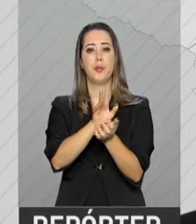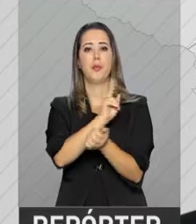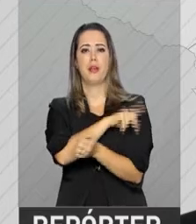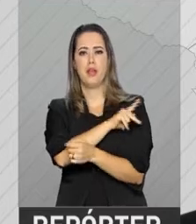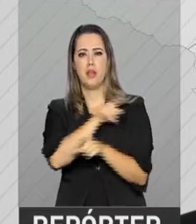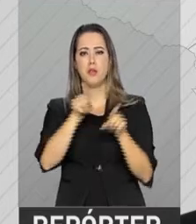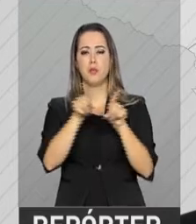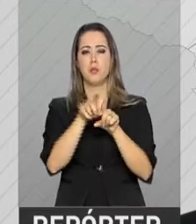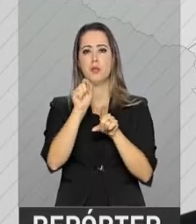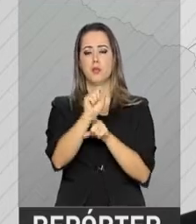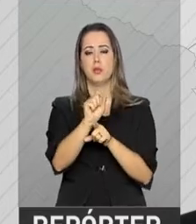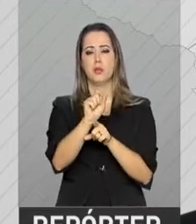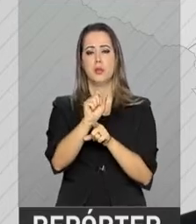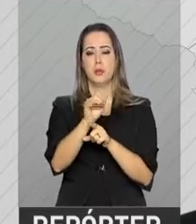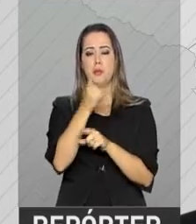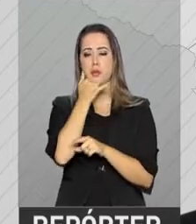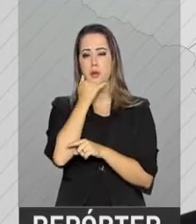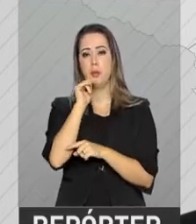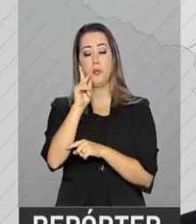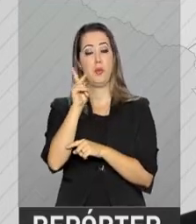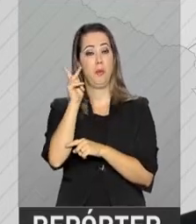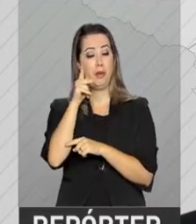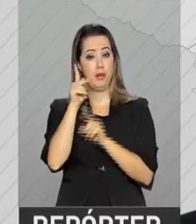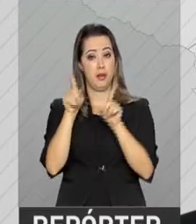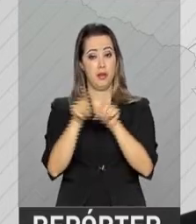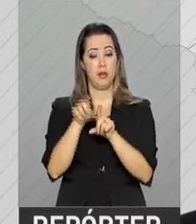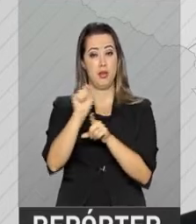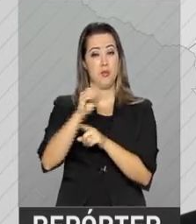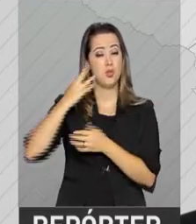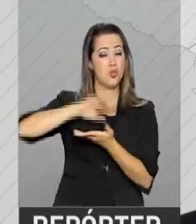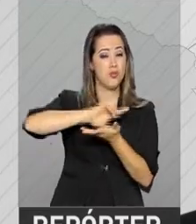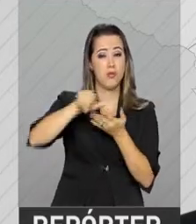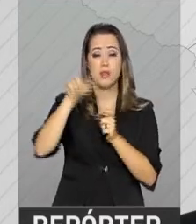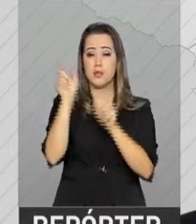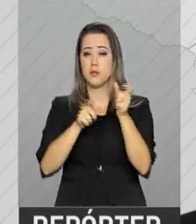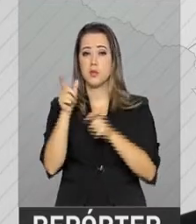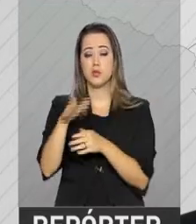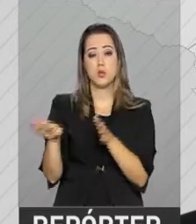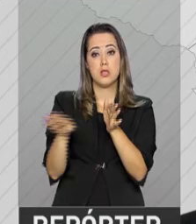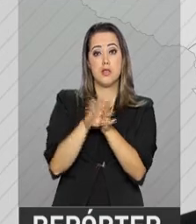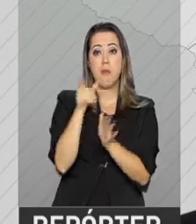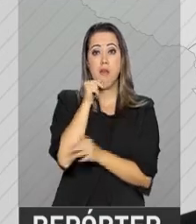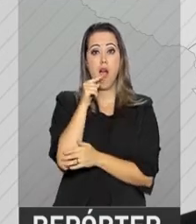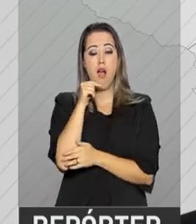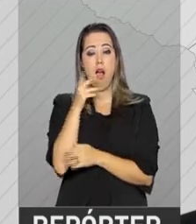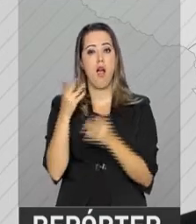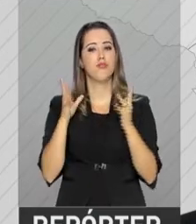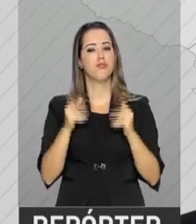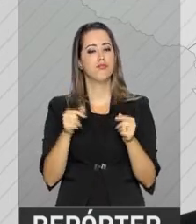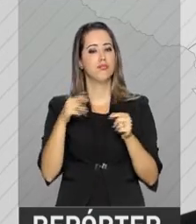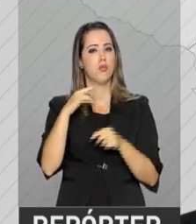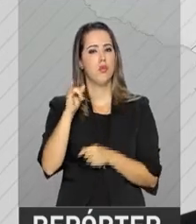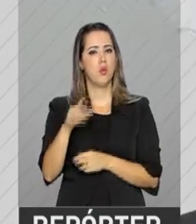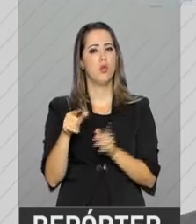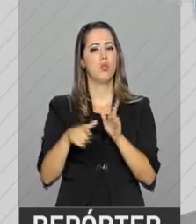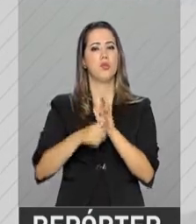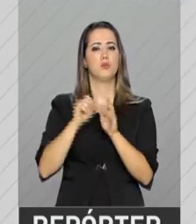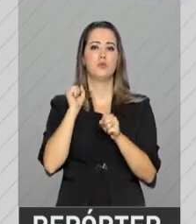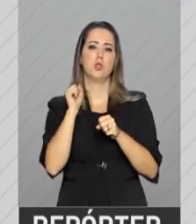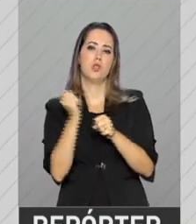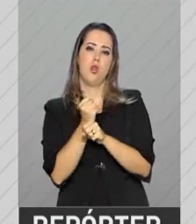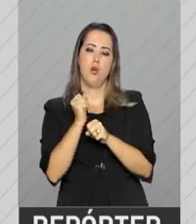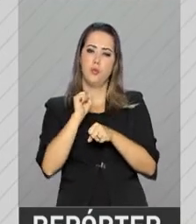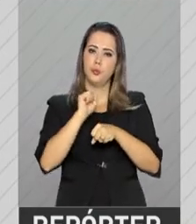são beneficiadas pelas águas do velho chico graças à retomada deste projeto que estava paralisada